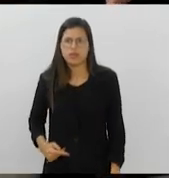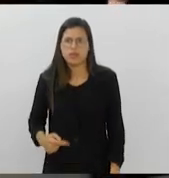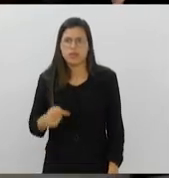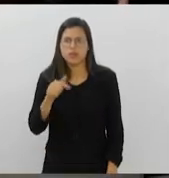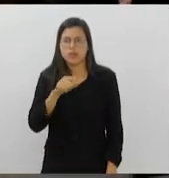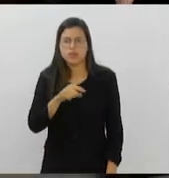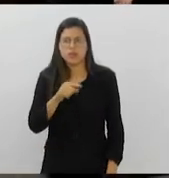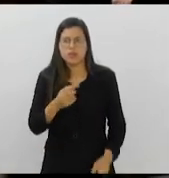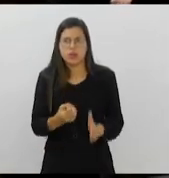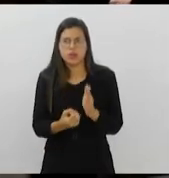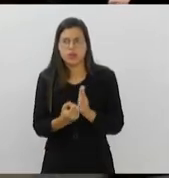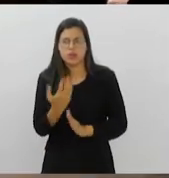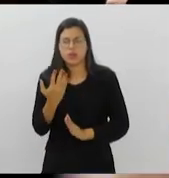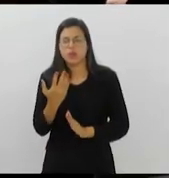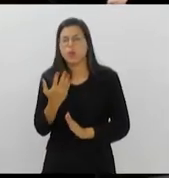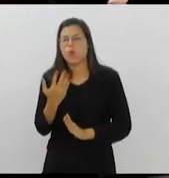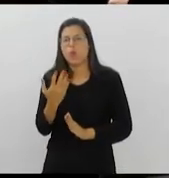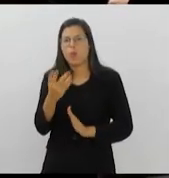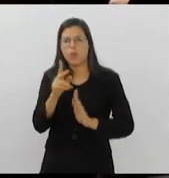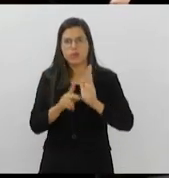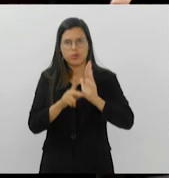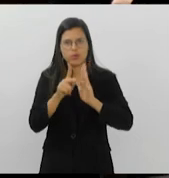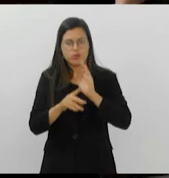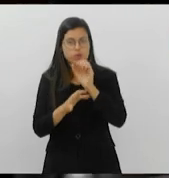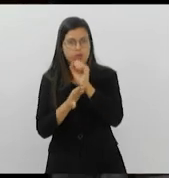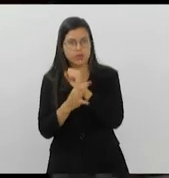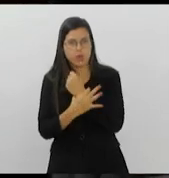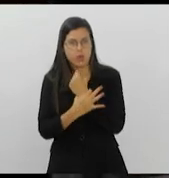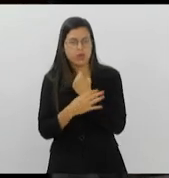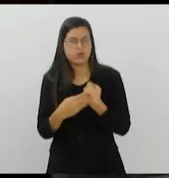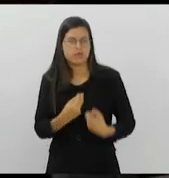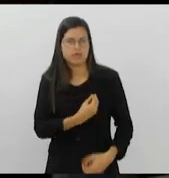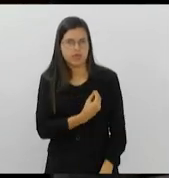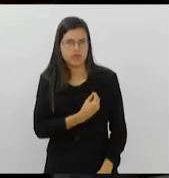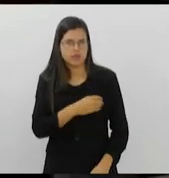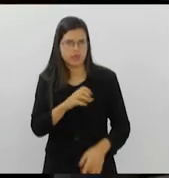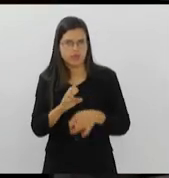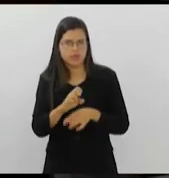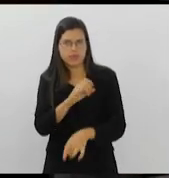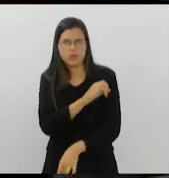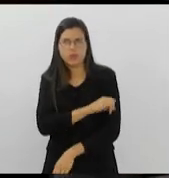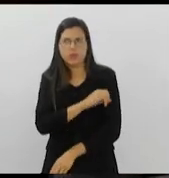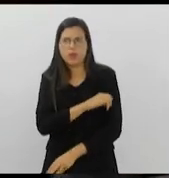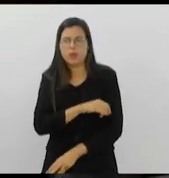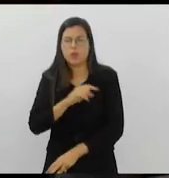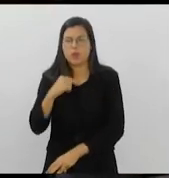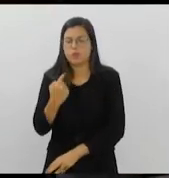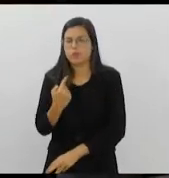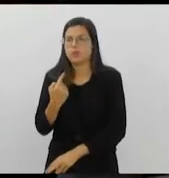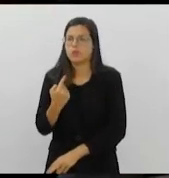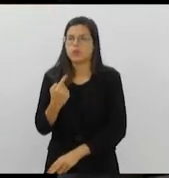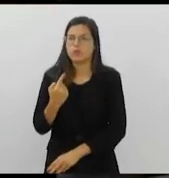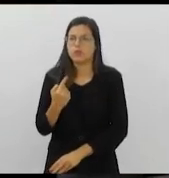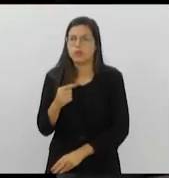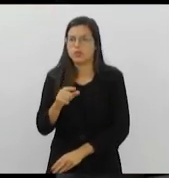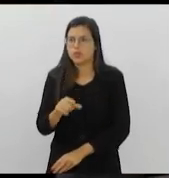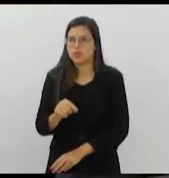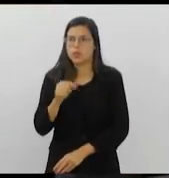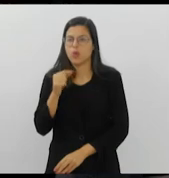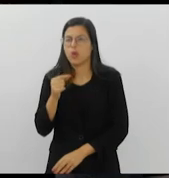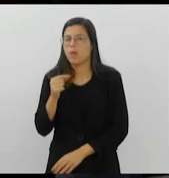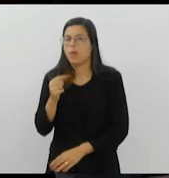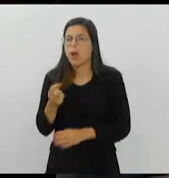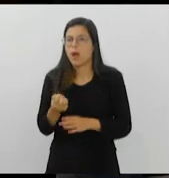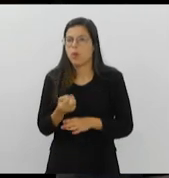do projeto Segurança Presente no Estado do Rio, você sabe que quando a gente decide o efetivo de policiais fixos